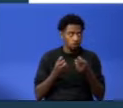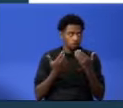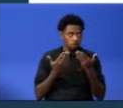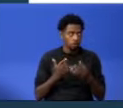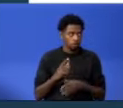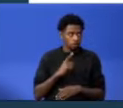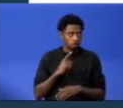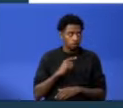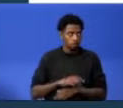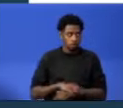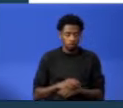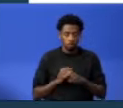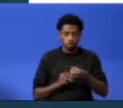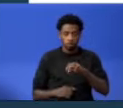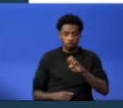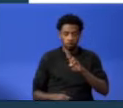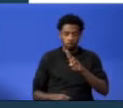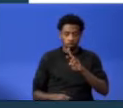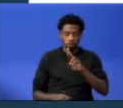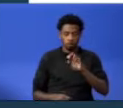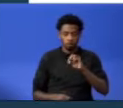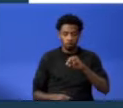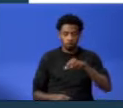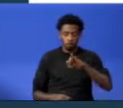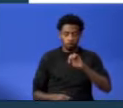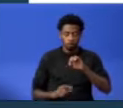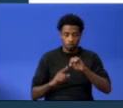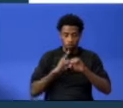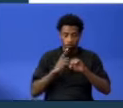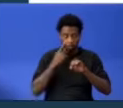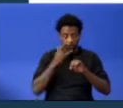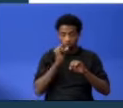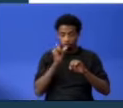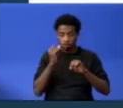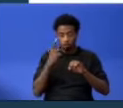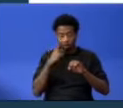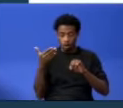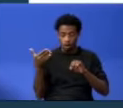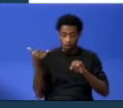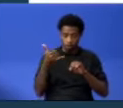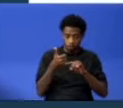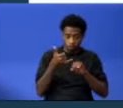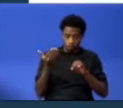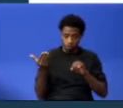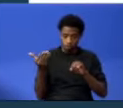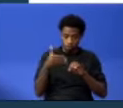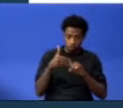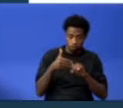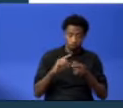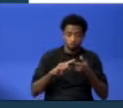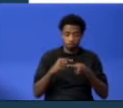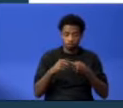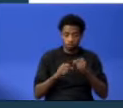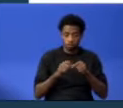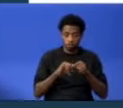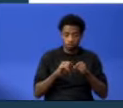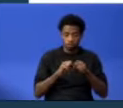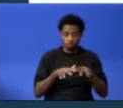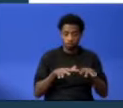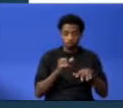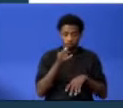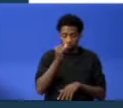o neurônio motor está recebendo impulso elétrico proveniente do sistema nervoso central e esse impulso elétrico está